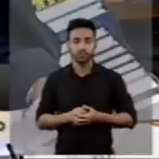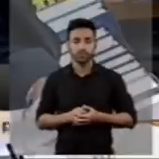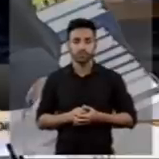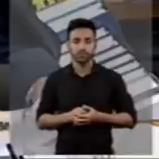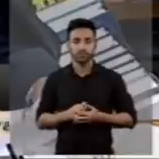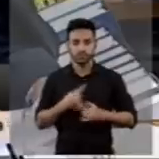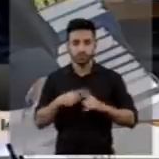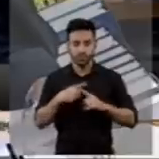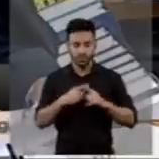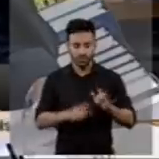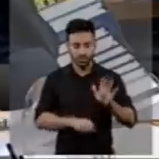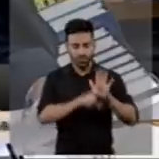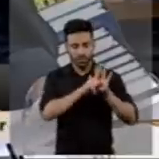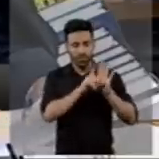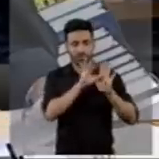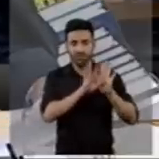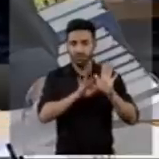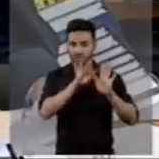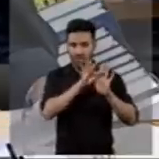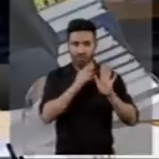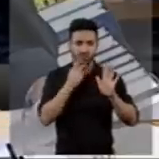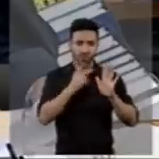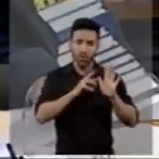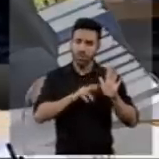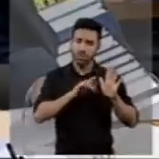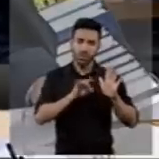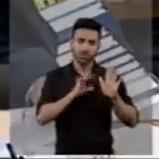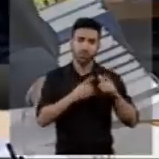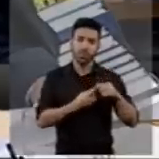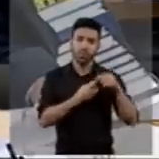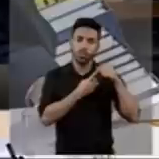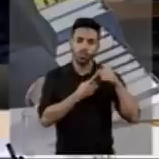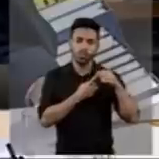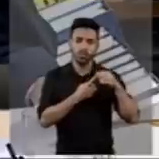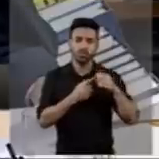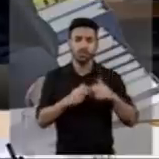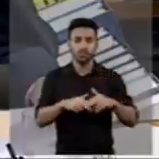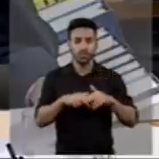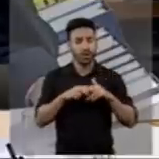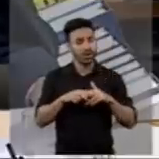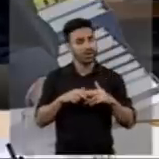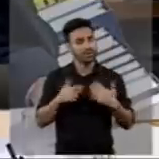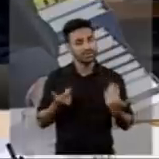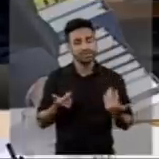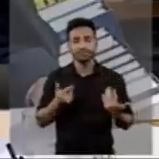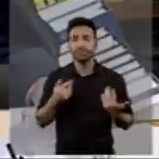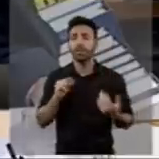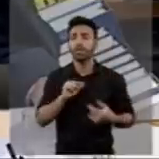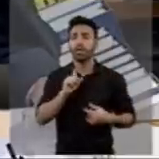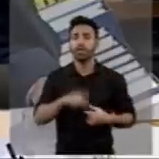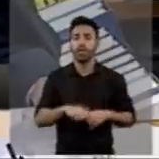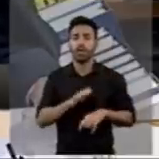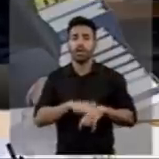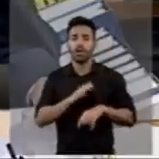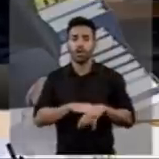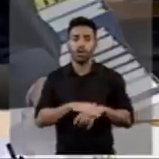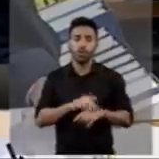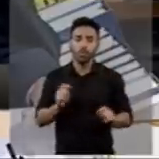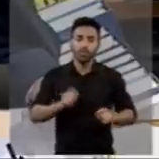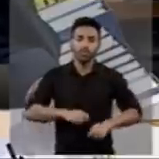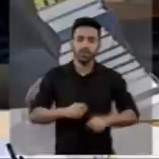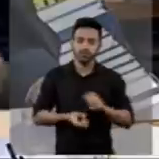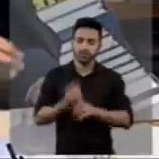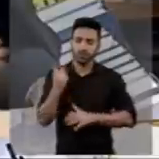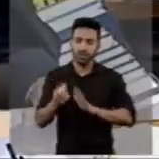da legislação federal conduz à distorção do regime de competência, porquanto a lei